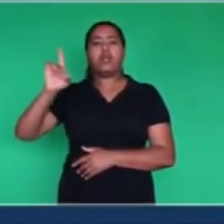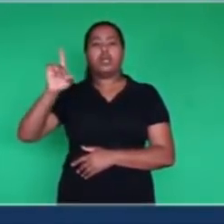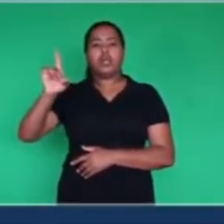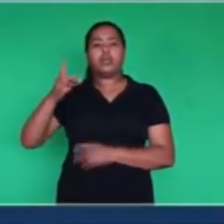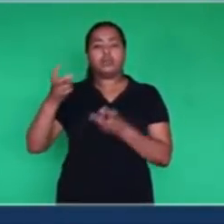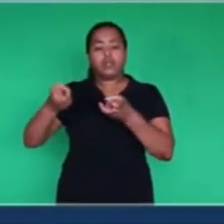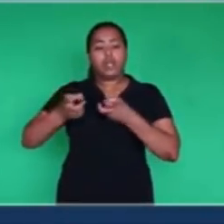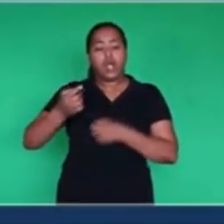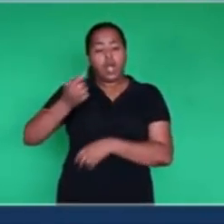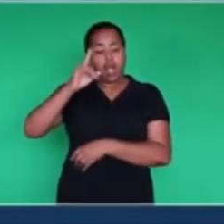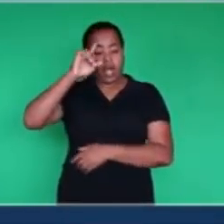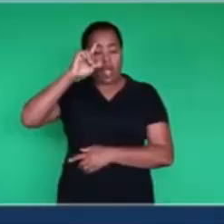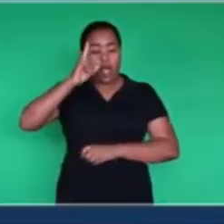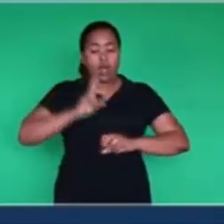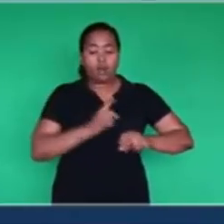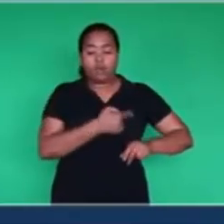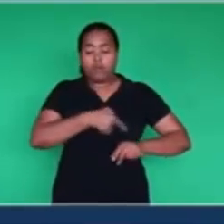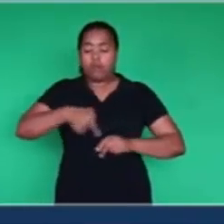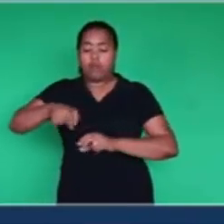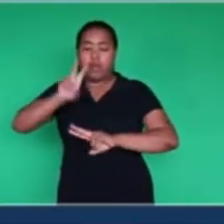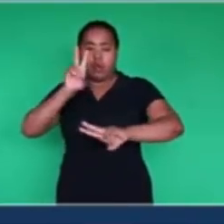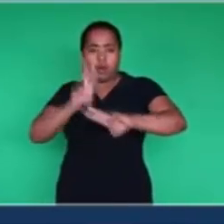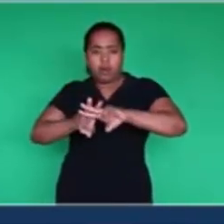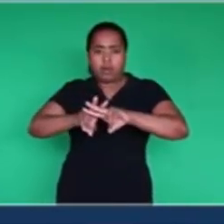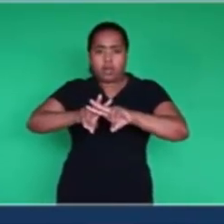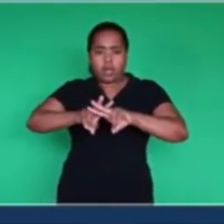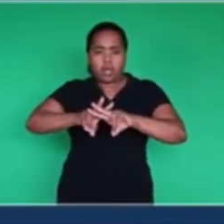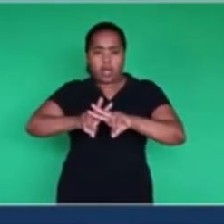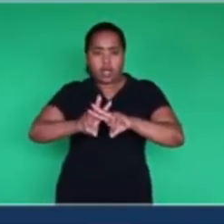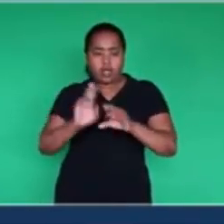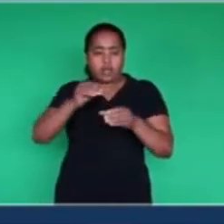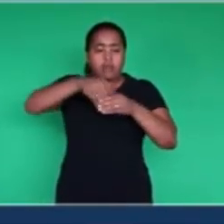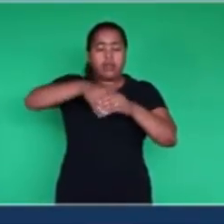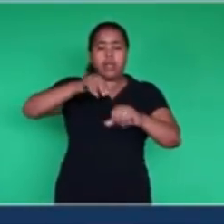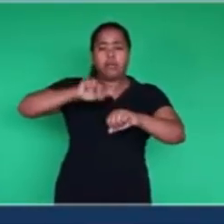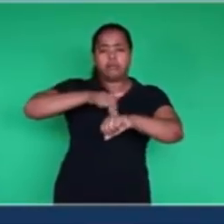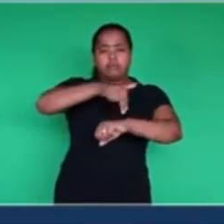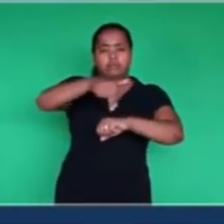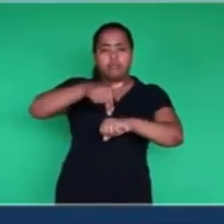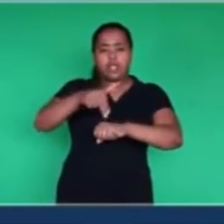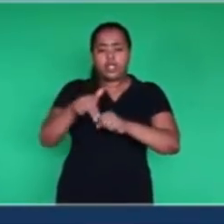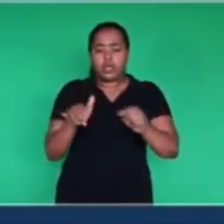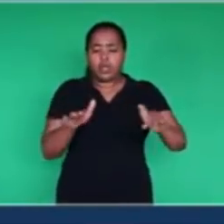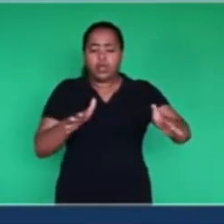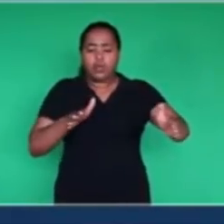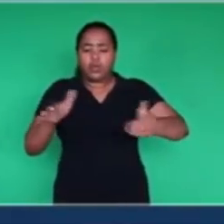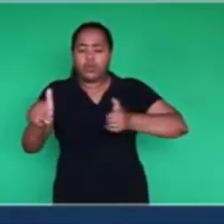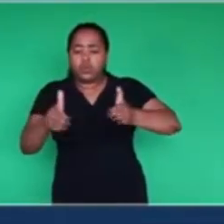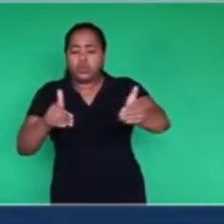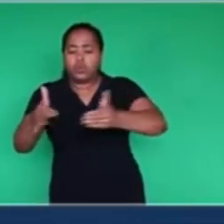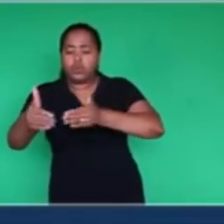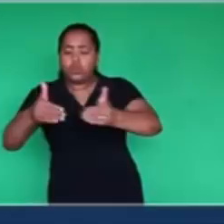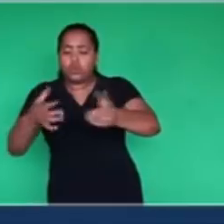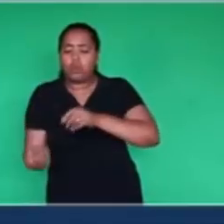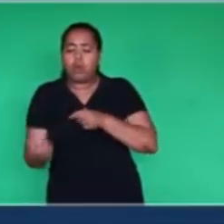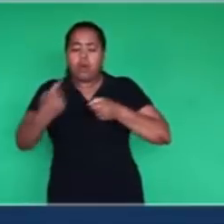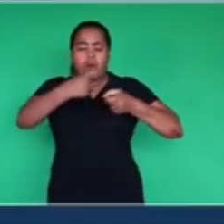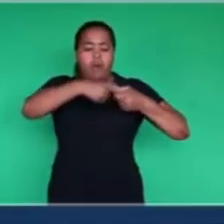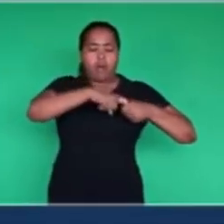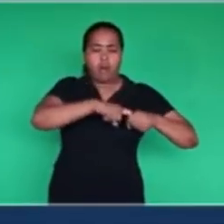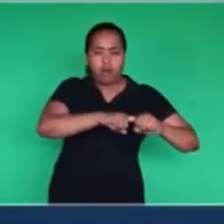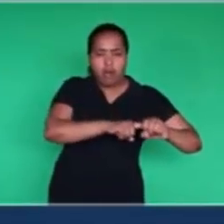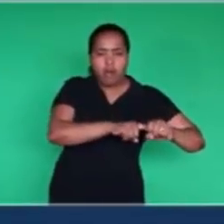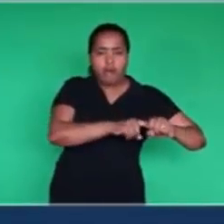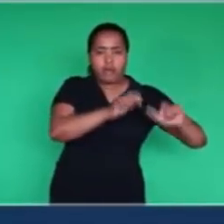fiz ir em cativeiro entre as nações, e os tornei a juntar para voltarem à sua terra, e